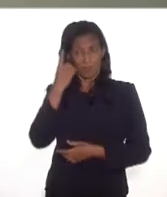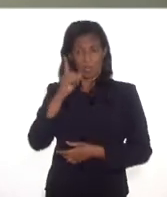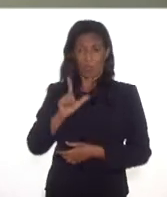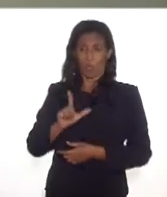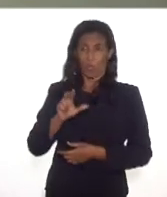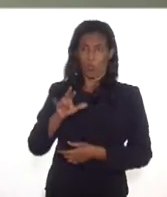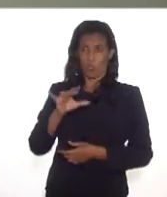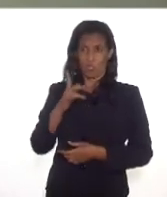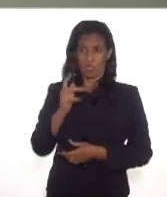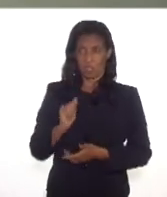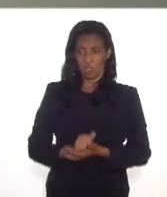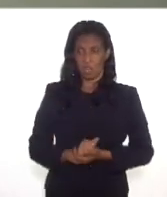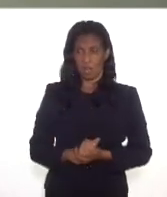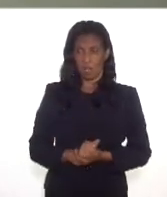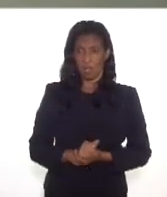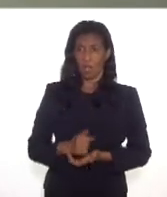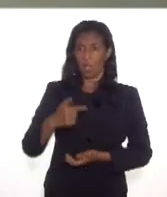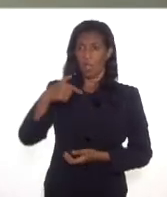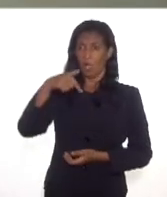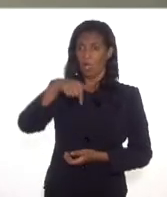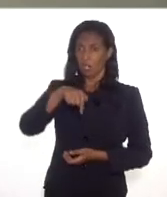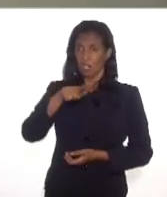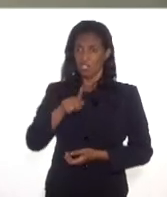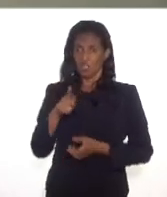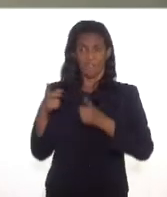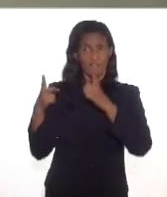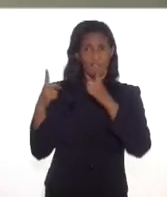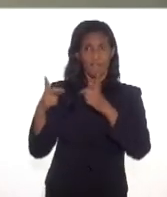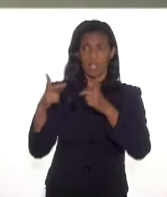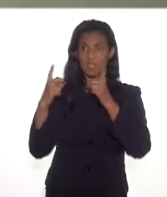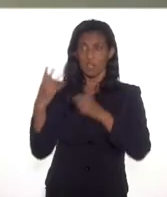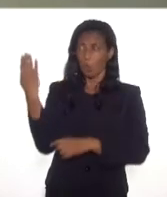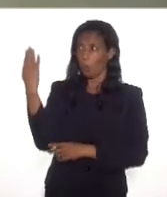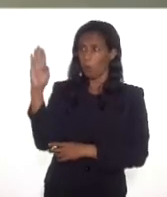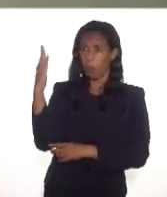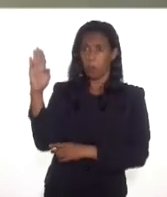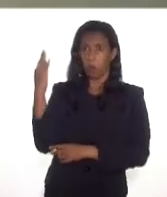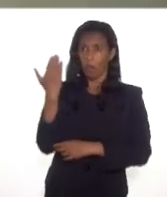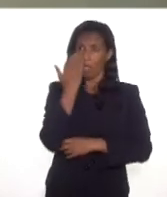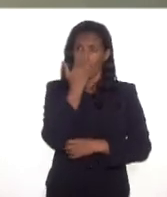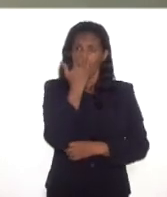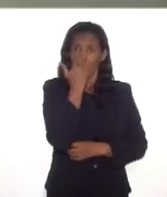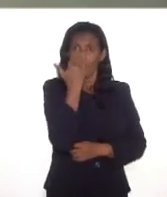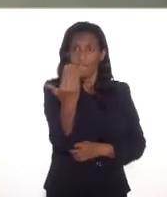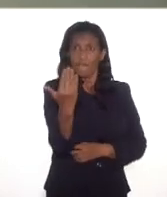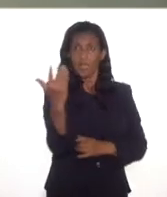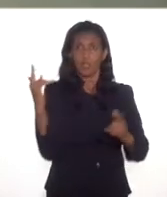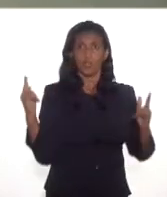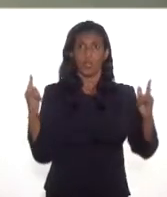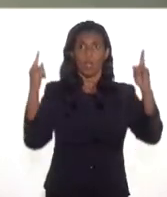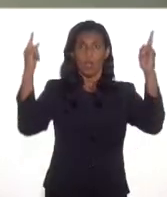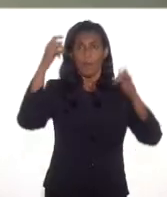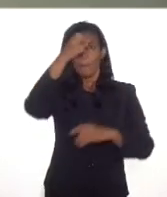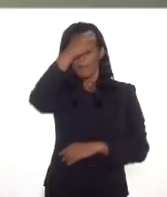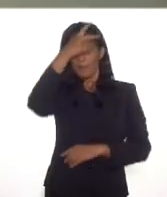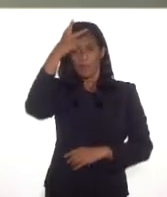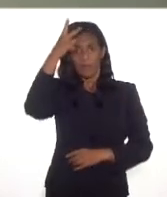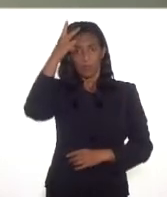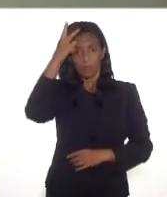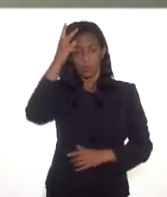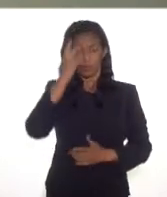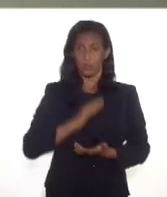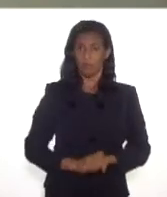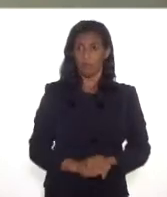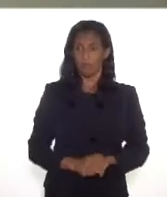venderam o quartel da PM de Botafogo em frente à sede da prefeitura da cidade do Rio de Janeiro.